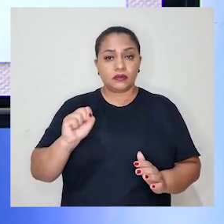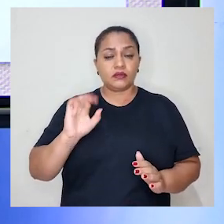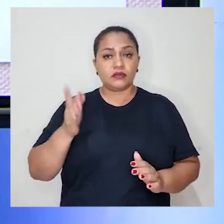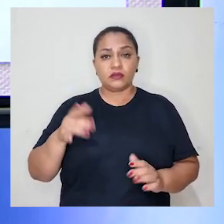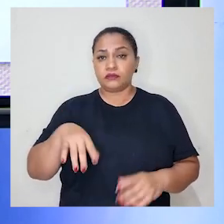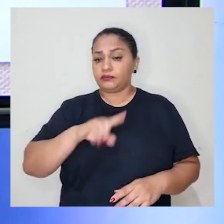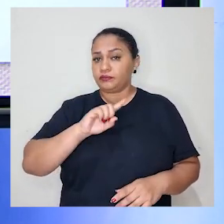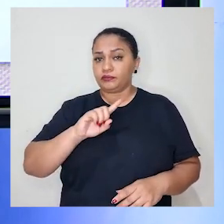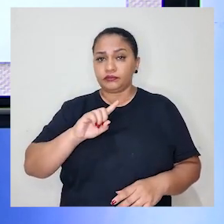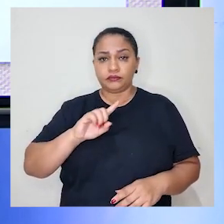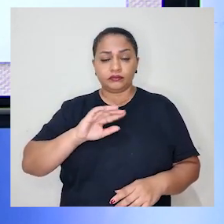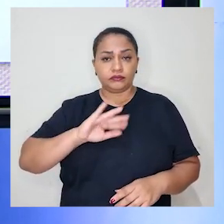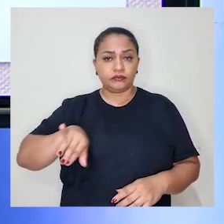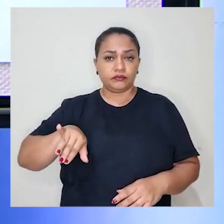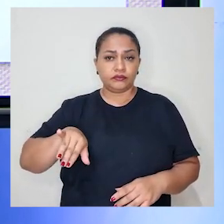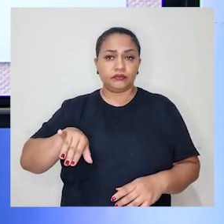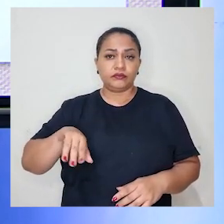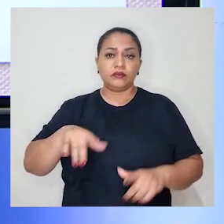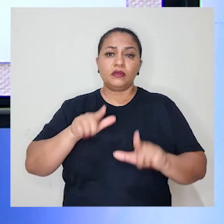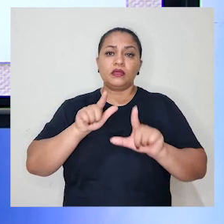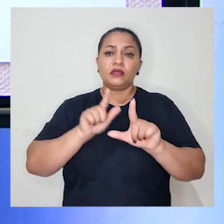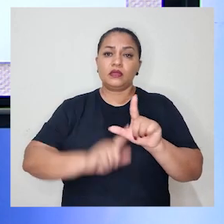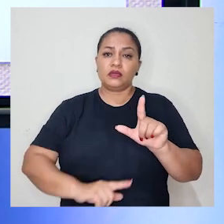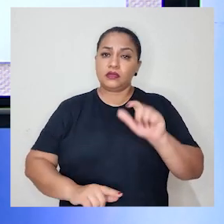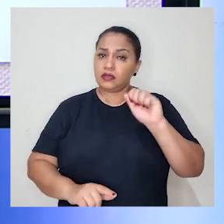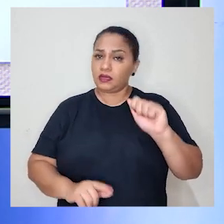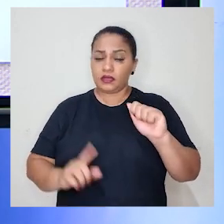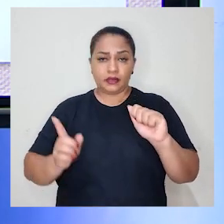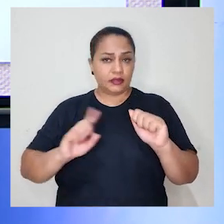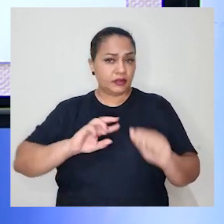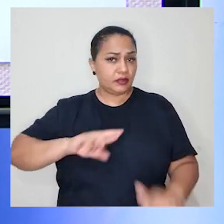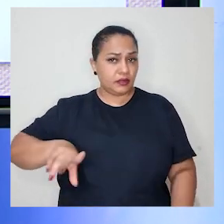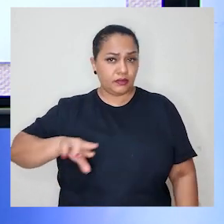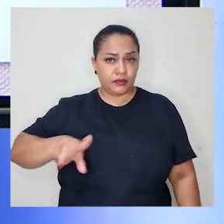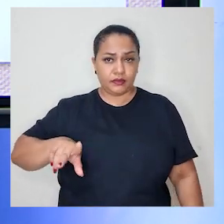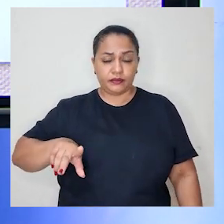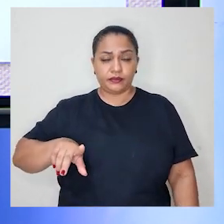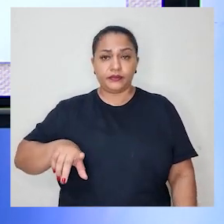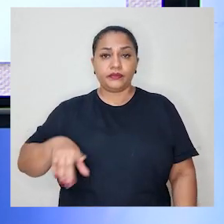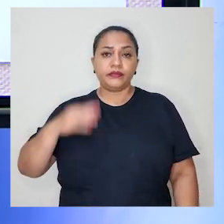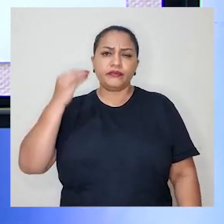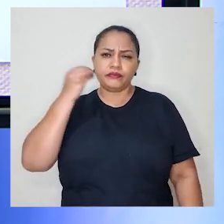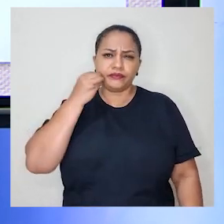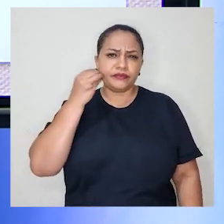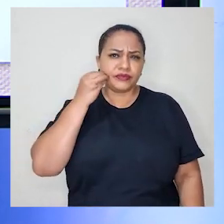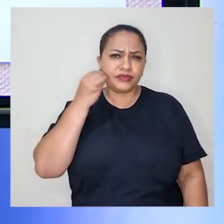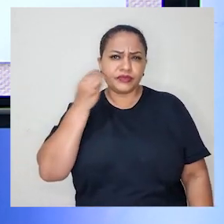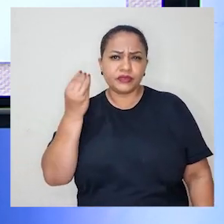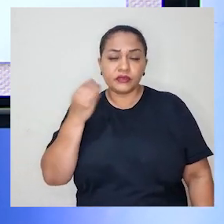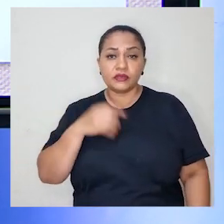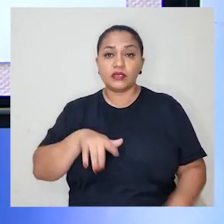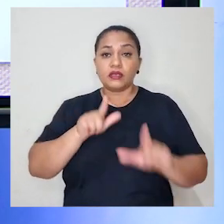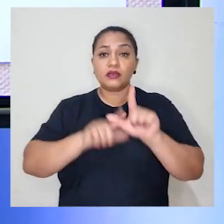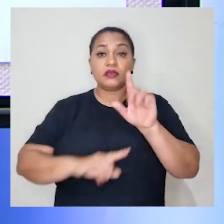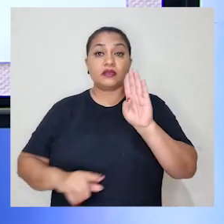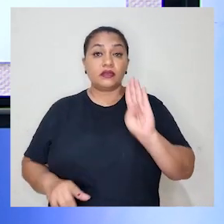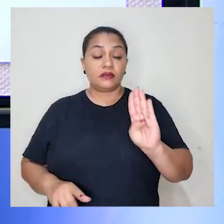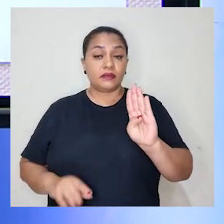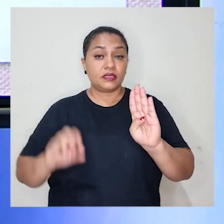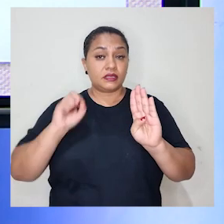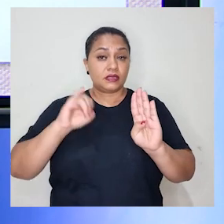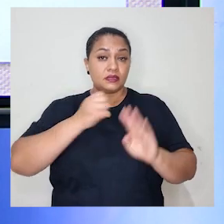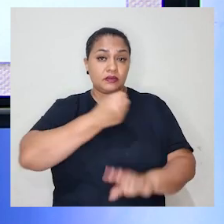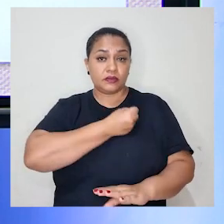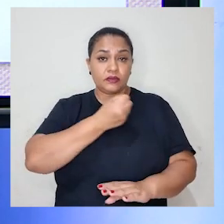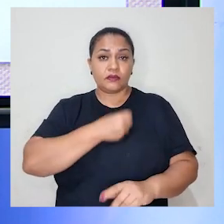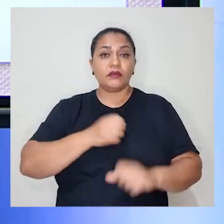Então, já eliminamos a alternativa A. Vamos testar a alternativa B. Vamos testar se esse